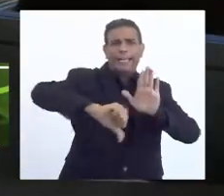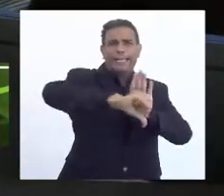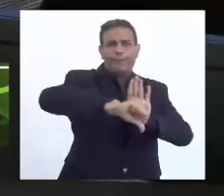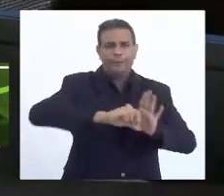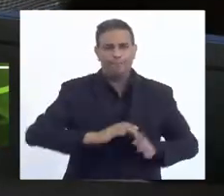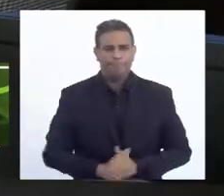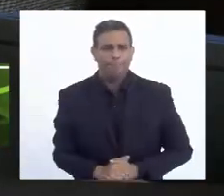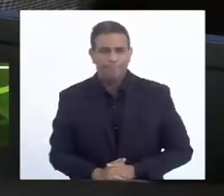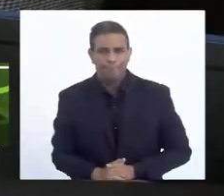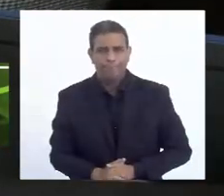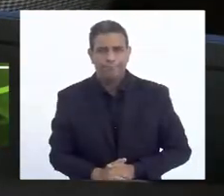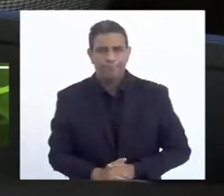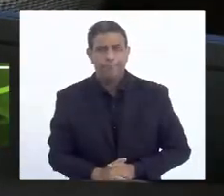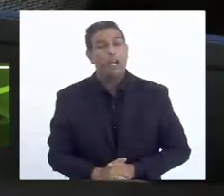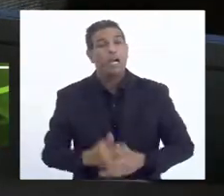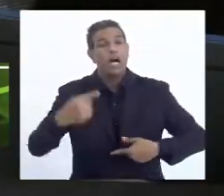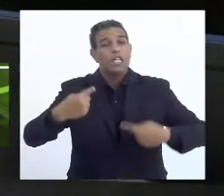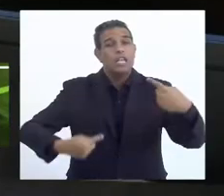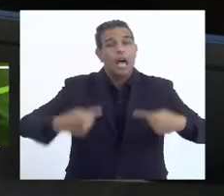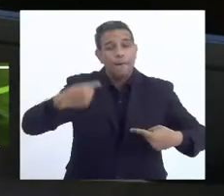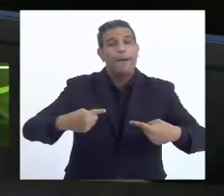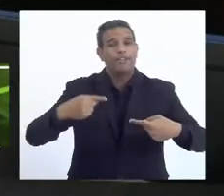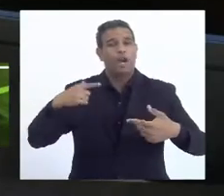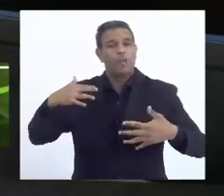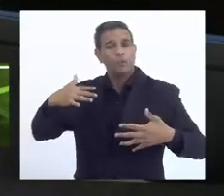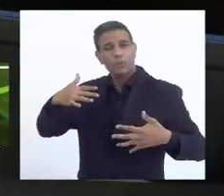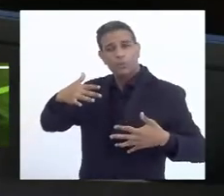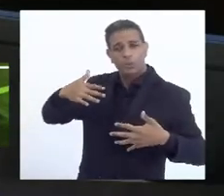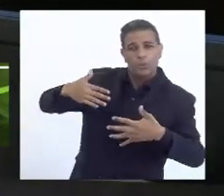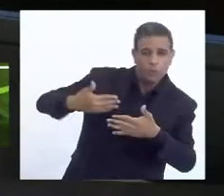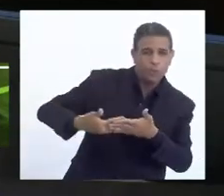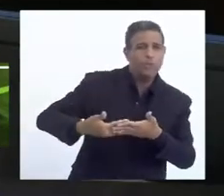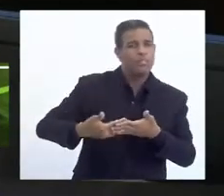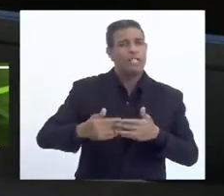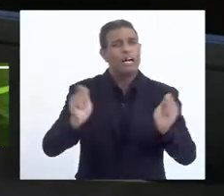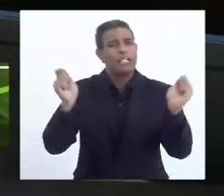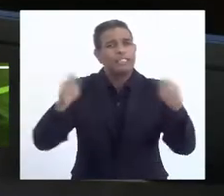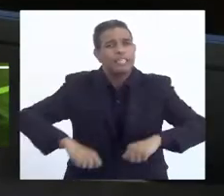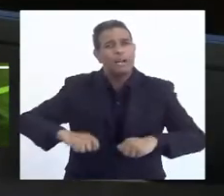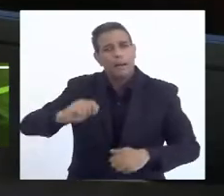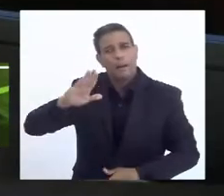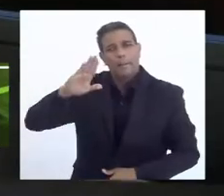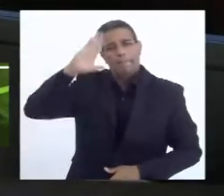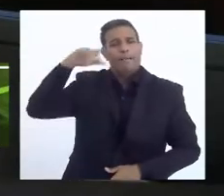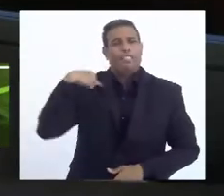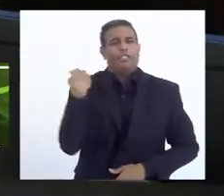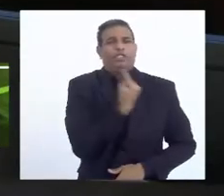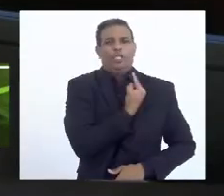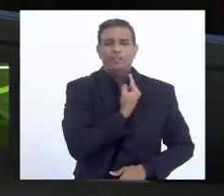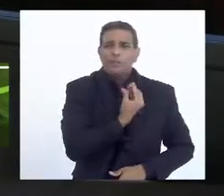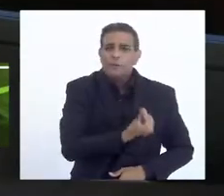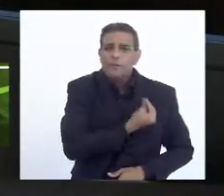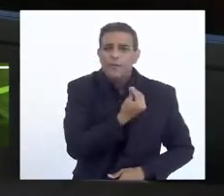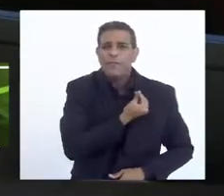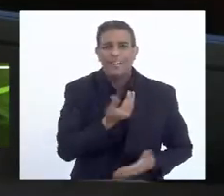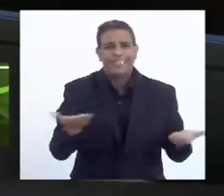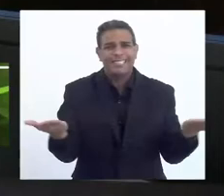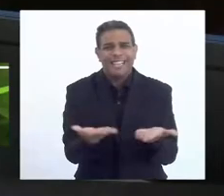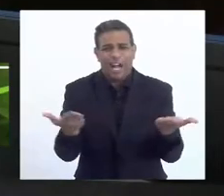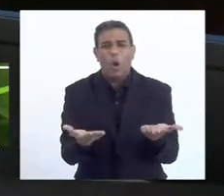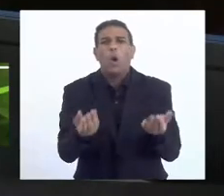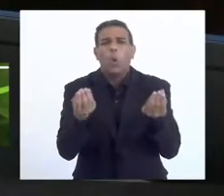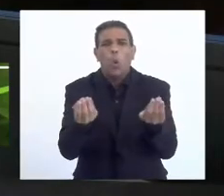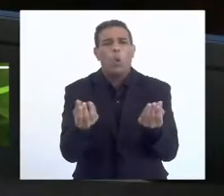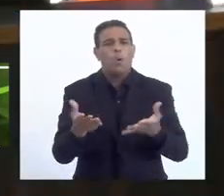decoro. Esse é um debate que eu venho trazendo e acho fundamental nós, mulheres no parlamento, deputada